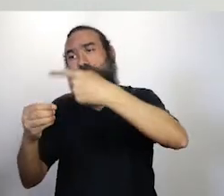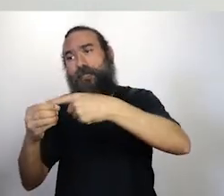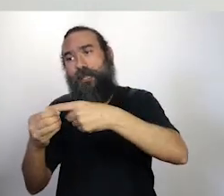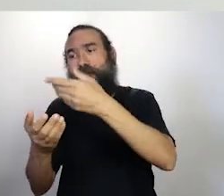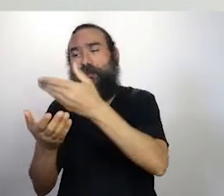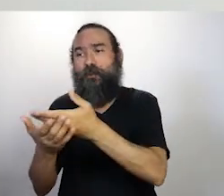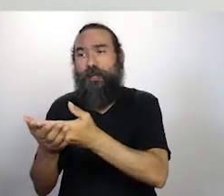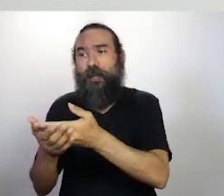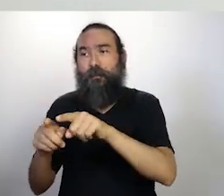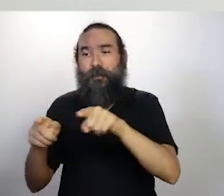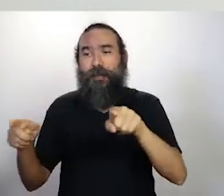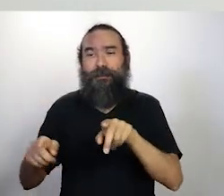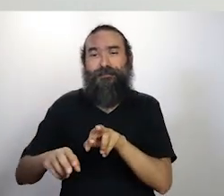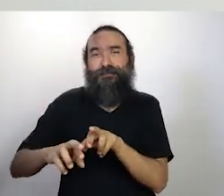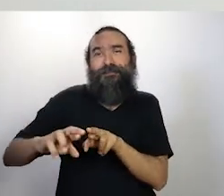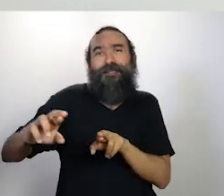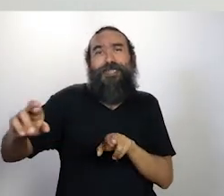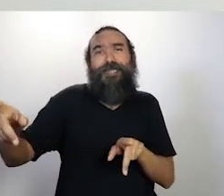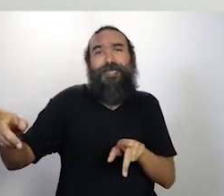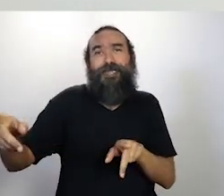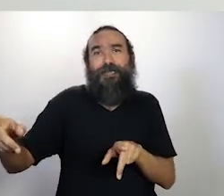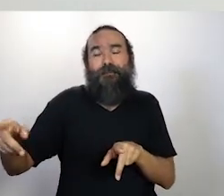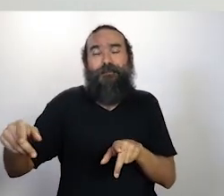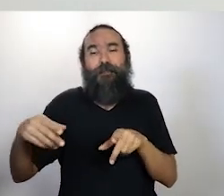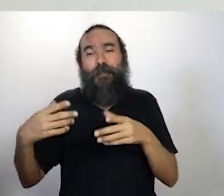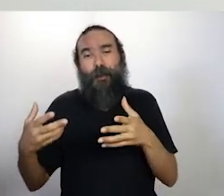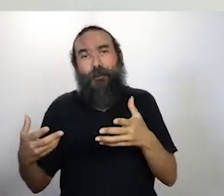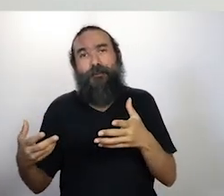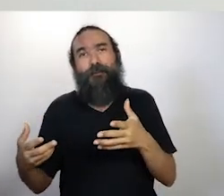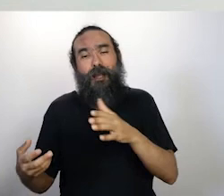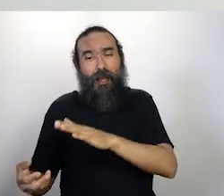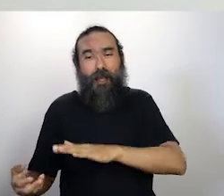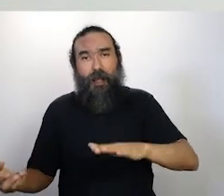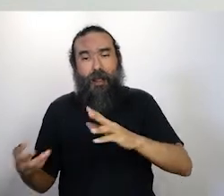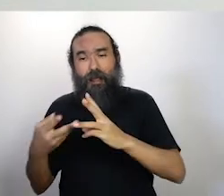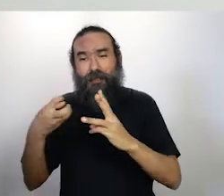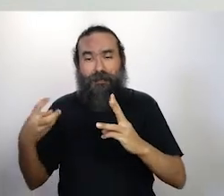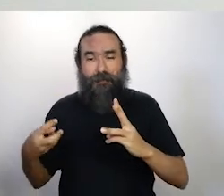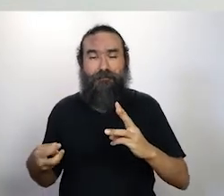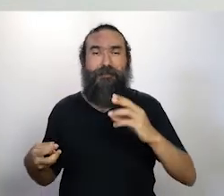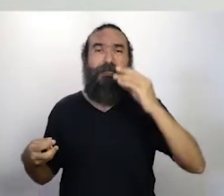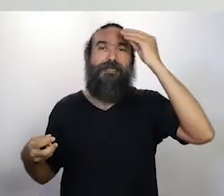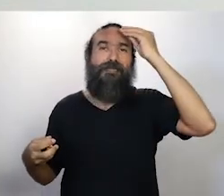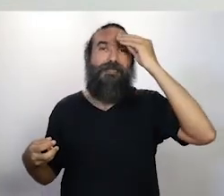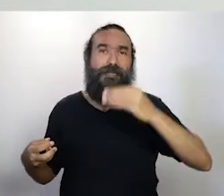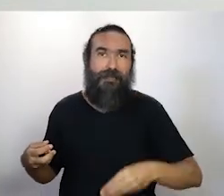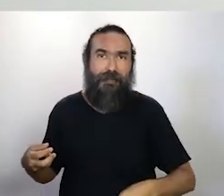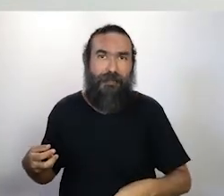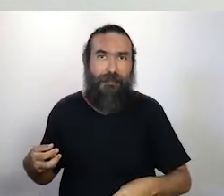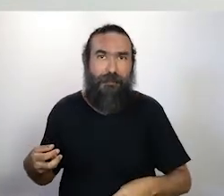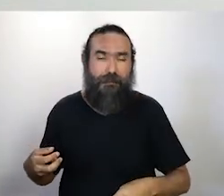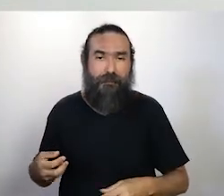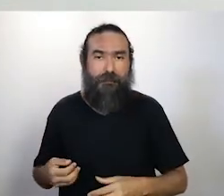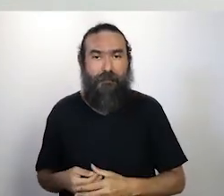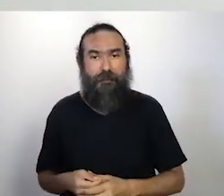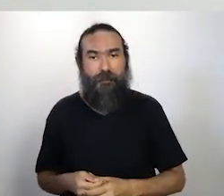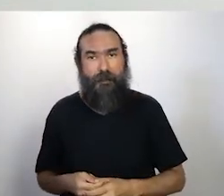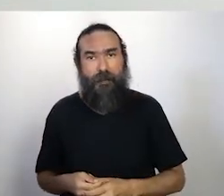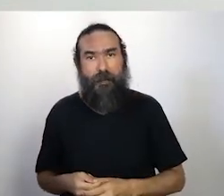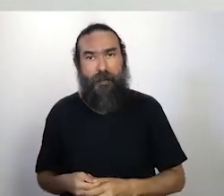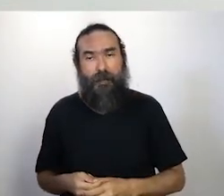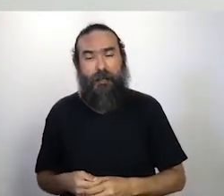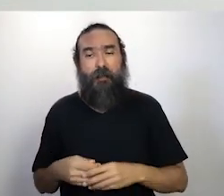da comunidade. Muitos alunos desistem no meio do ano, né, e acabam ficando